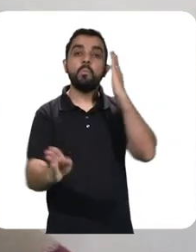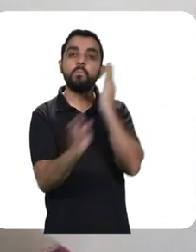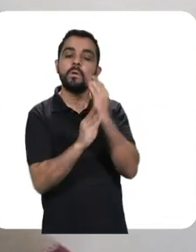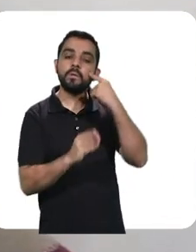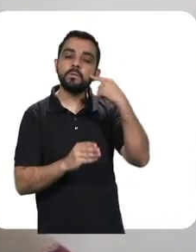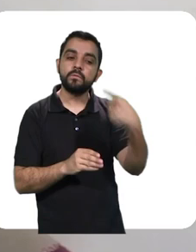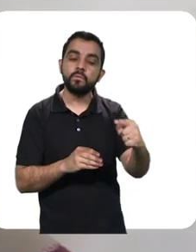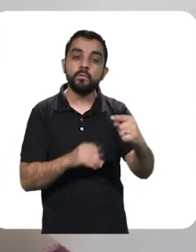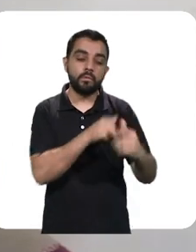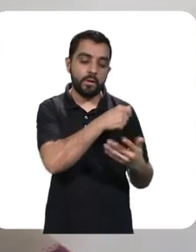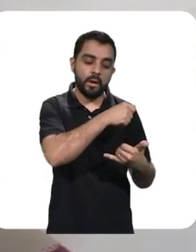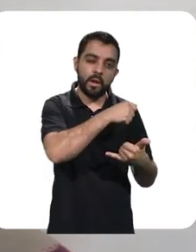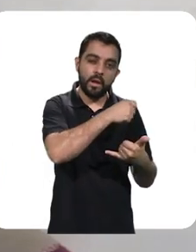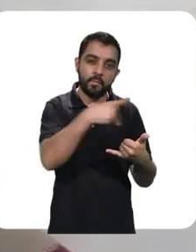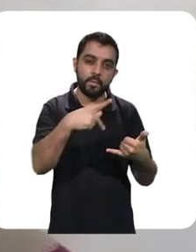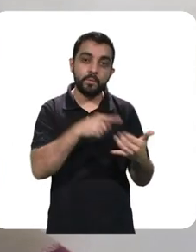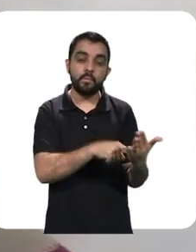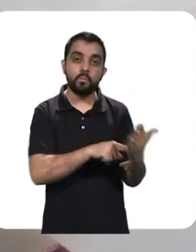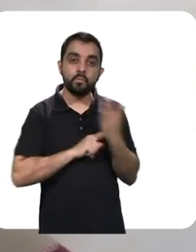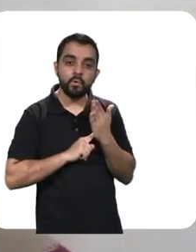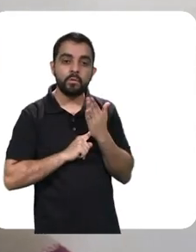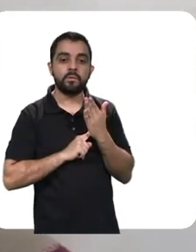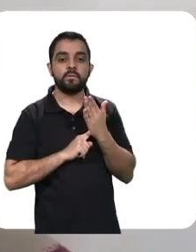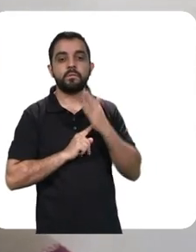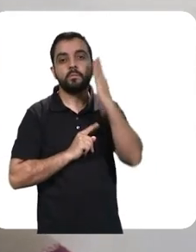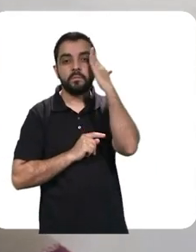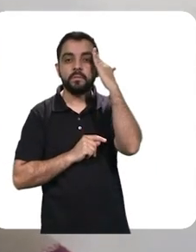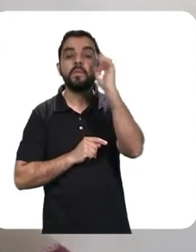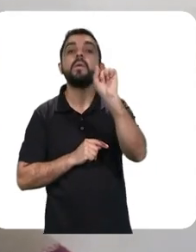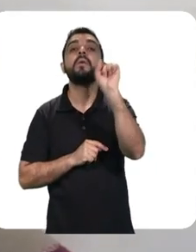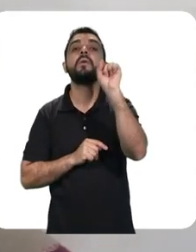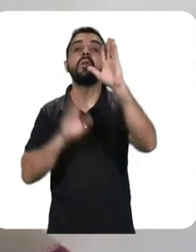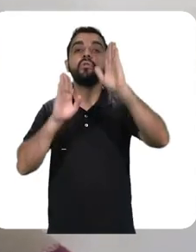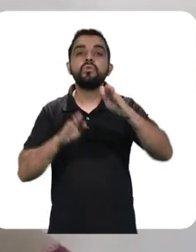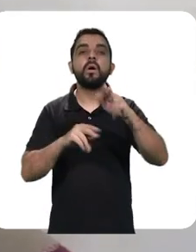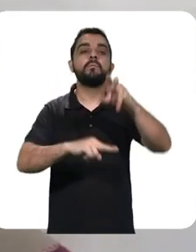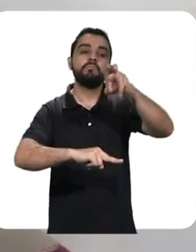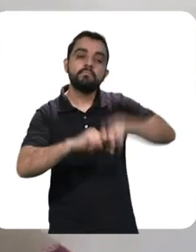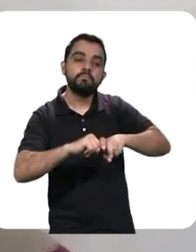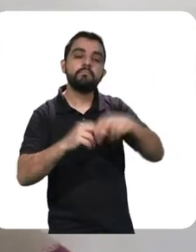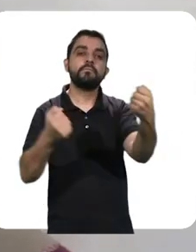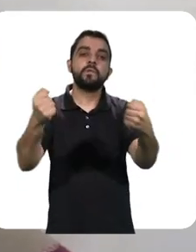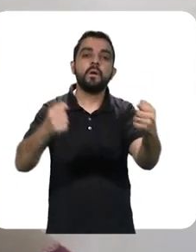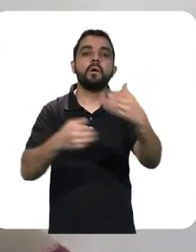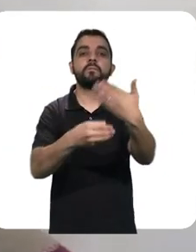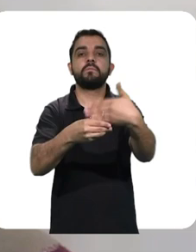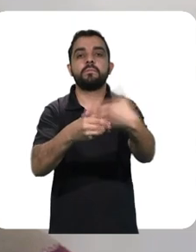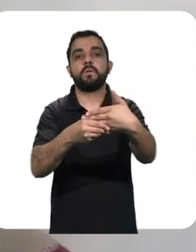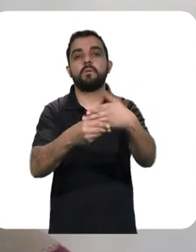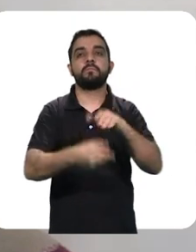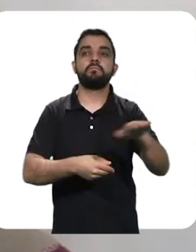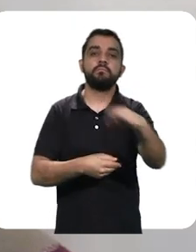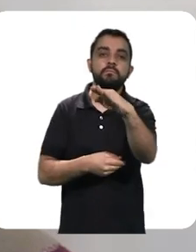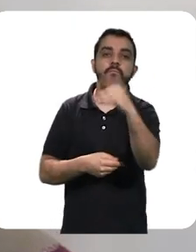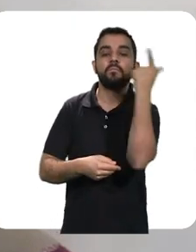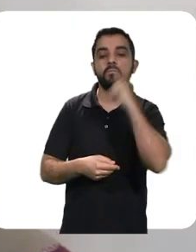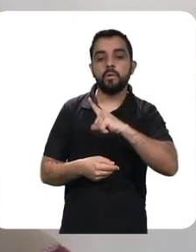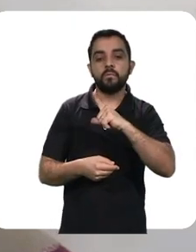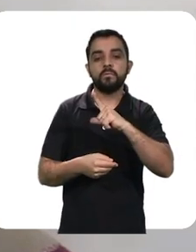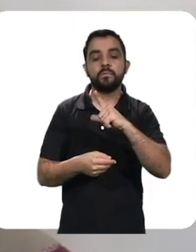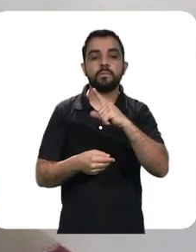Através dessa estratégia, desse aplicativo, eles conseguiram localizar as pessoas que tiveram naquele táxi recentemente e